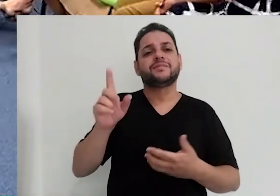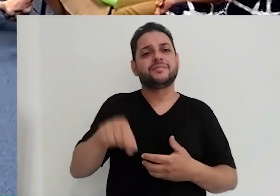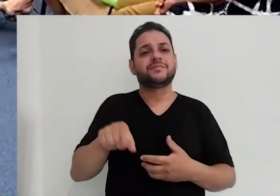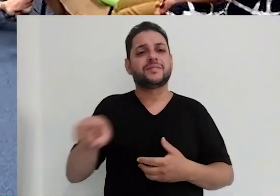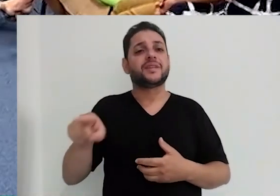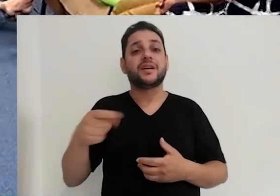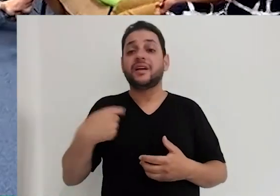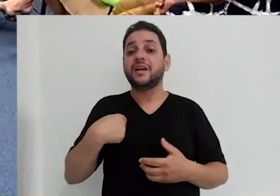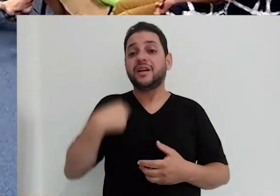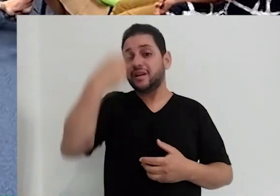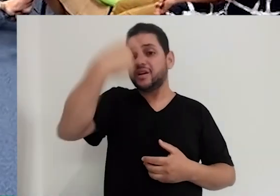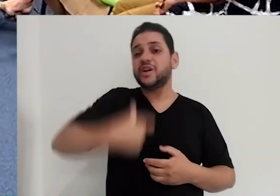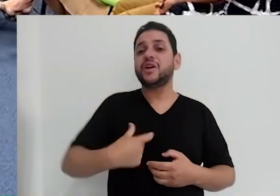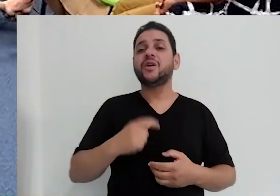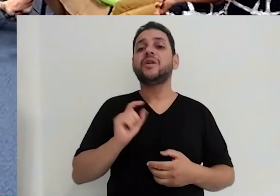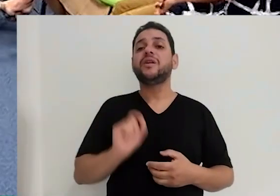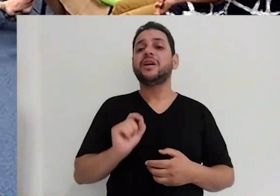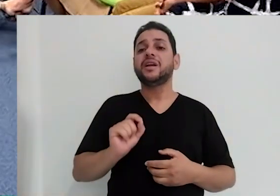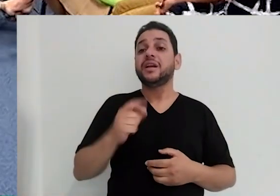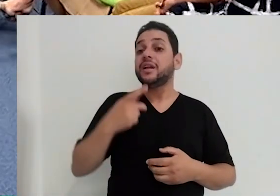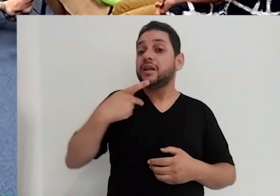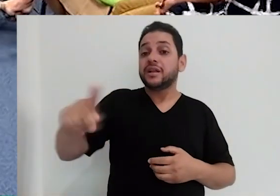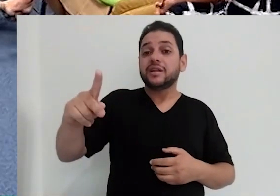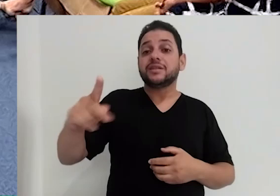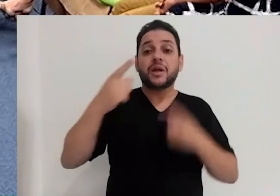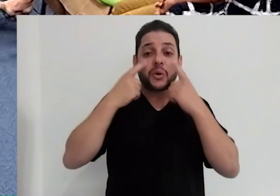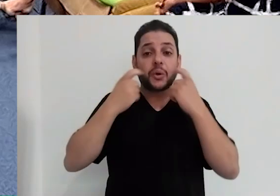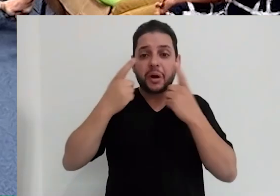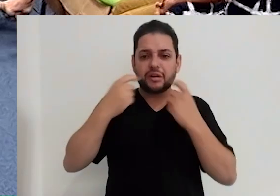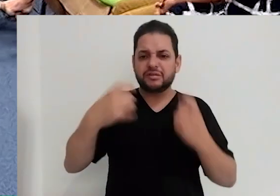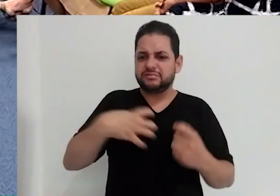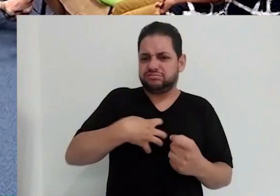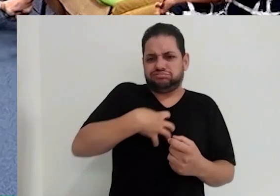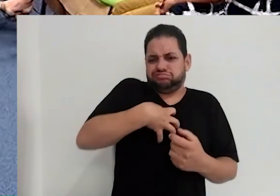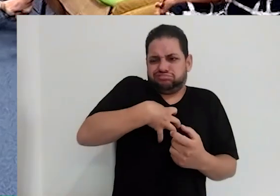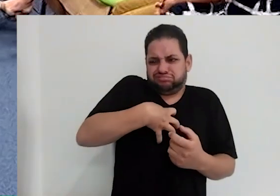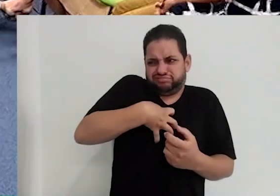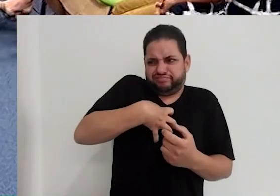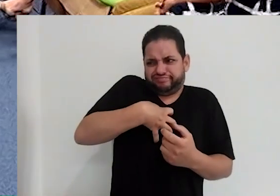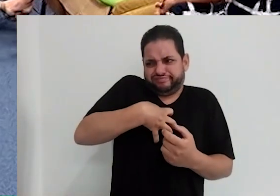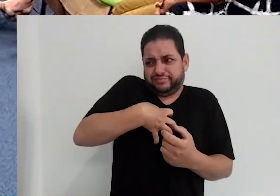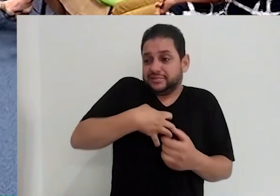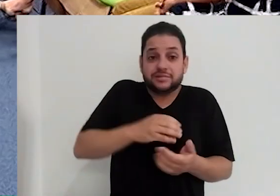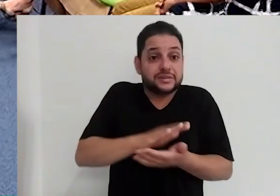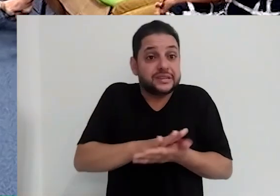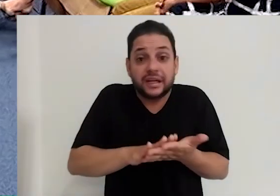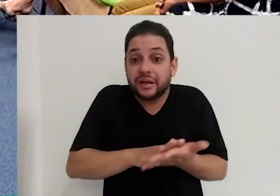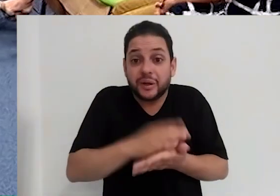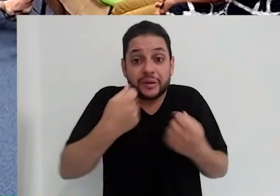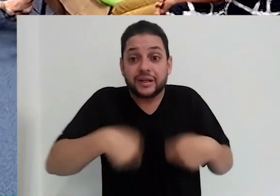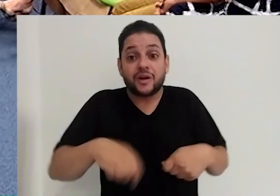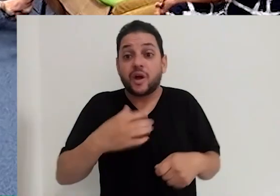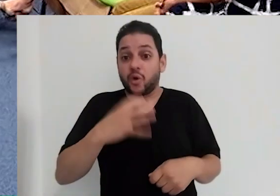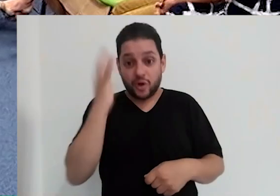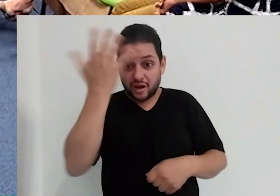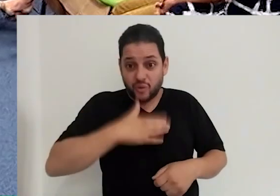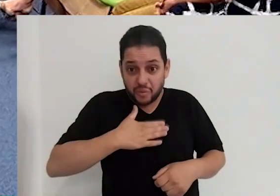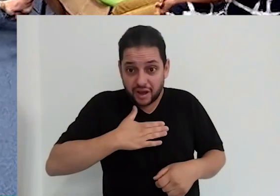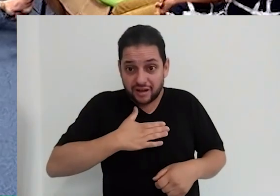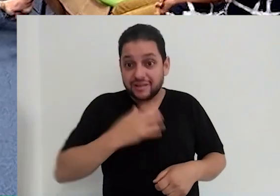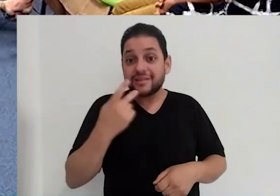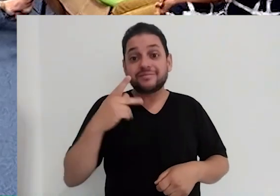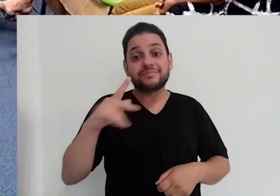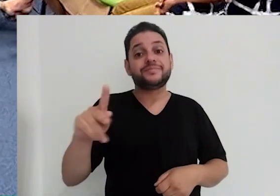Eu para me incomodar que ele tá chorando eu não tenho que me incomodar com nada isso nunc aconteceu comigo então às vezes as pessoas me perguntam Ah é muito